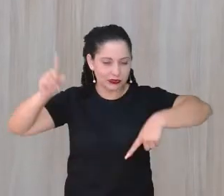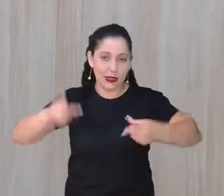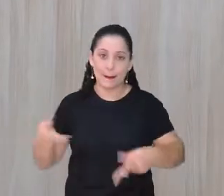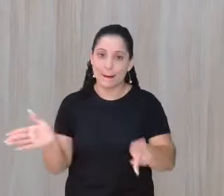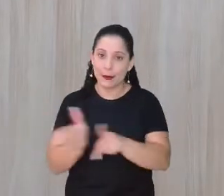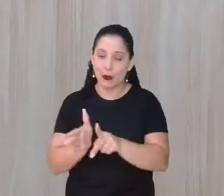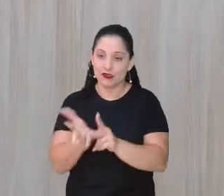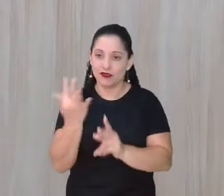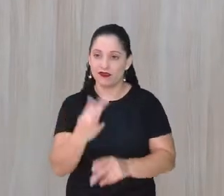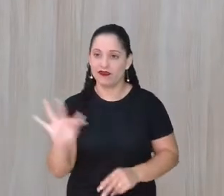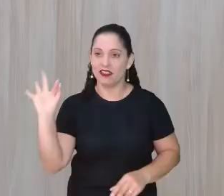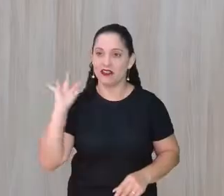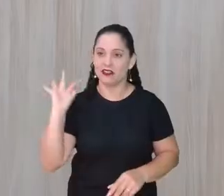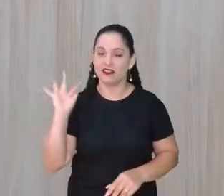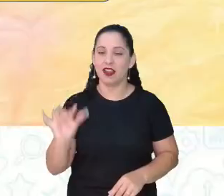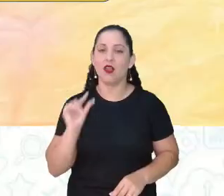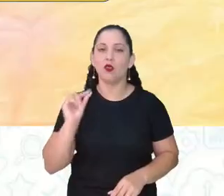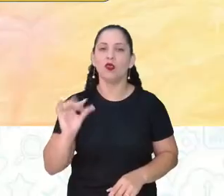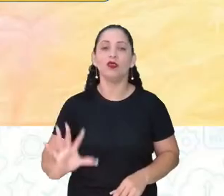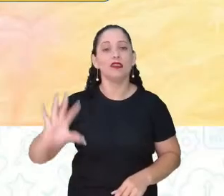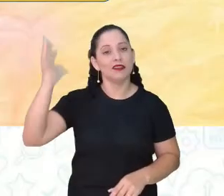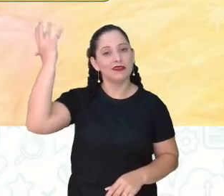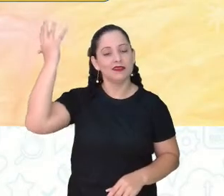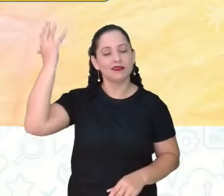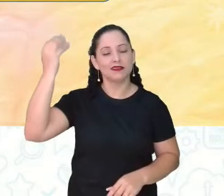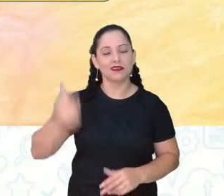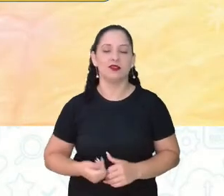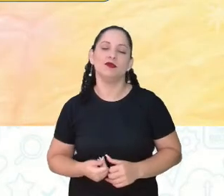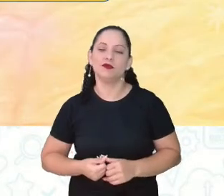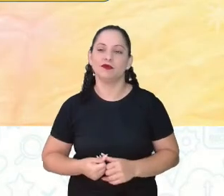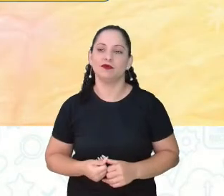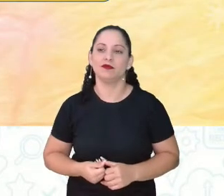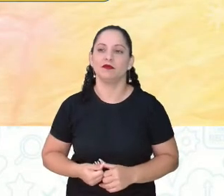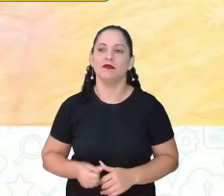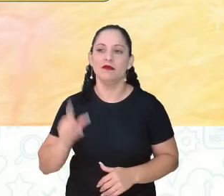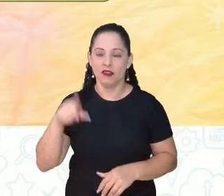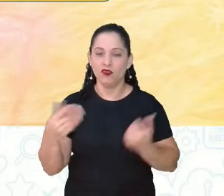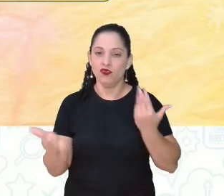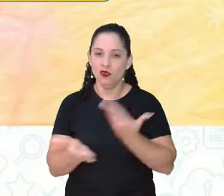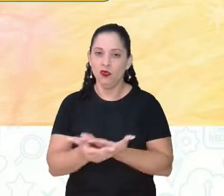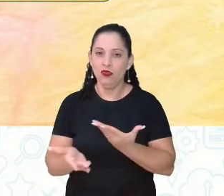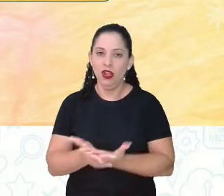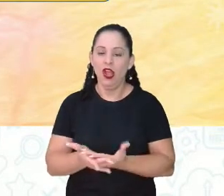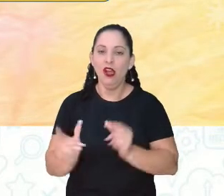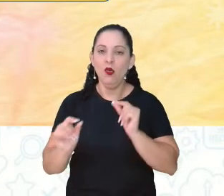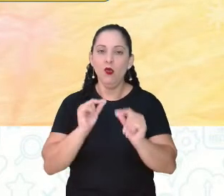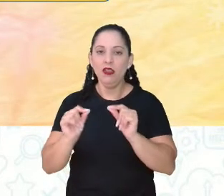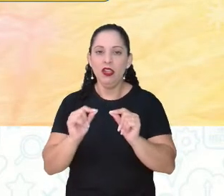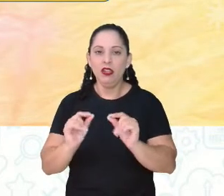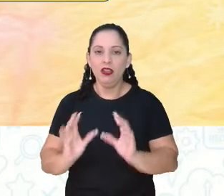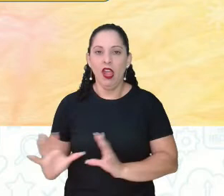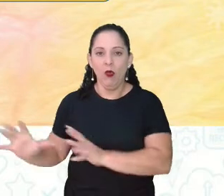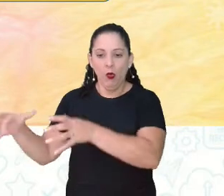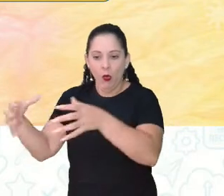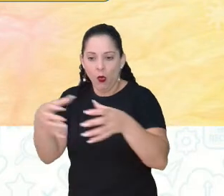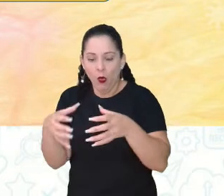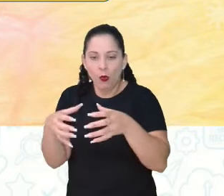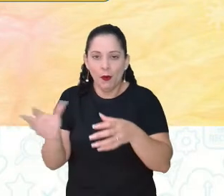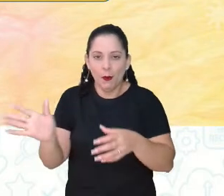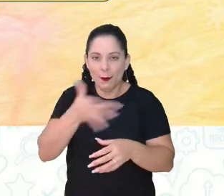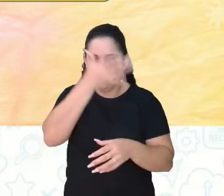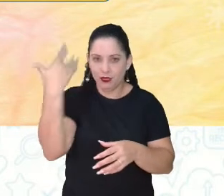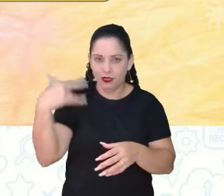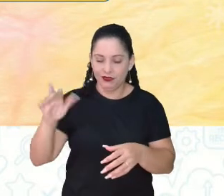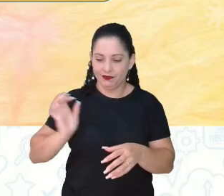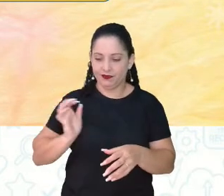França, acontece o quê? Olha, o retorno, a gente viu isso também, o retorno da alta burguesia no poder. Esse momento